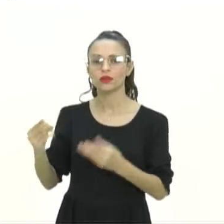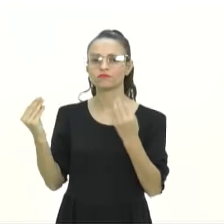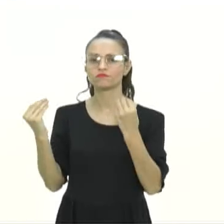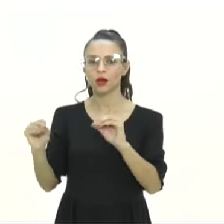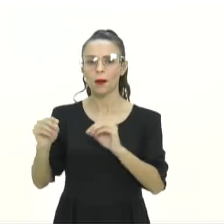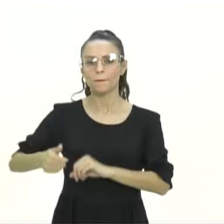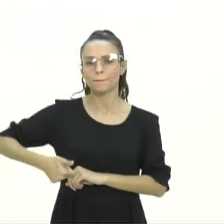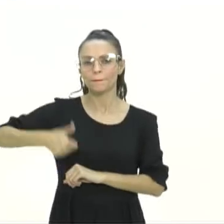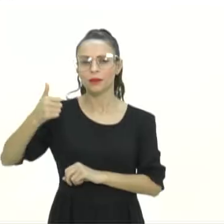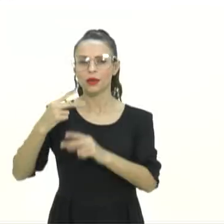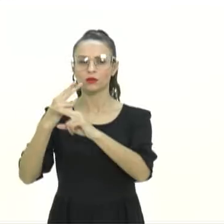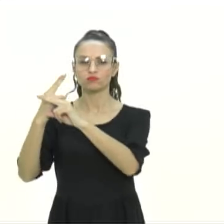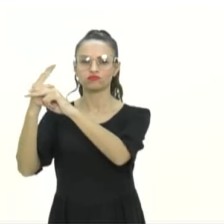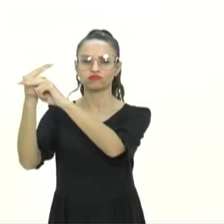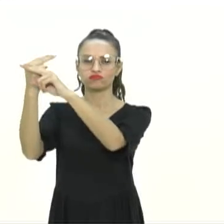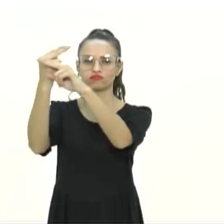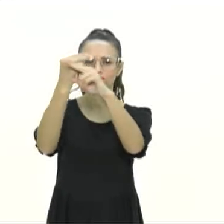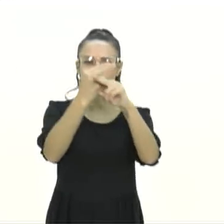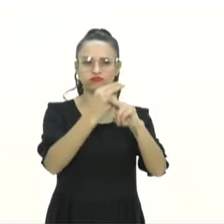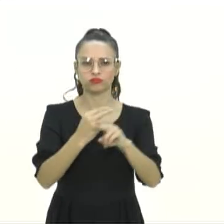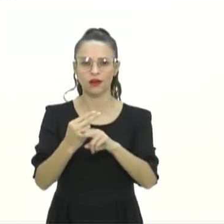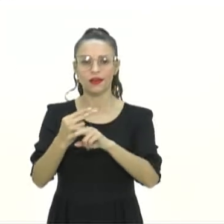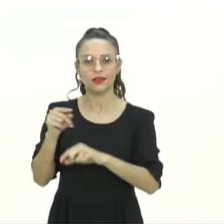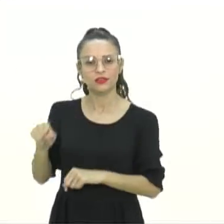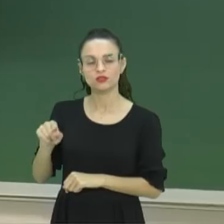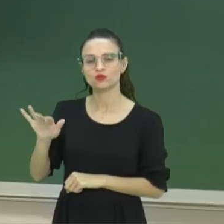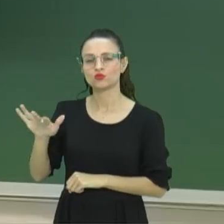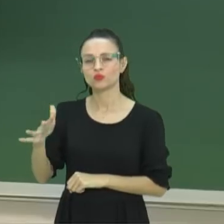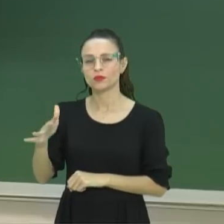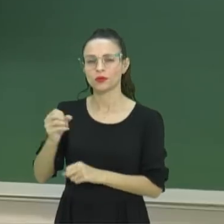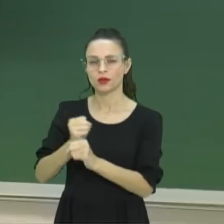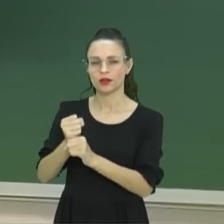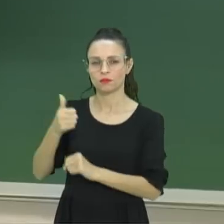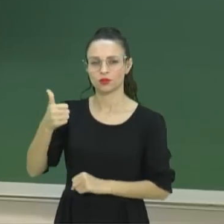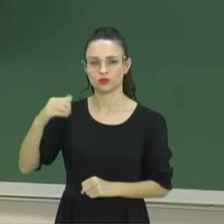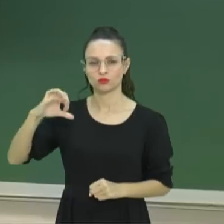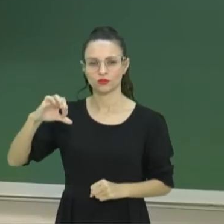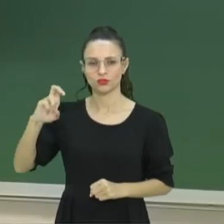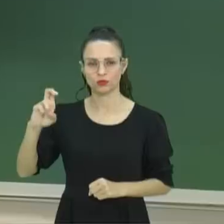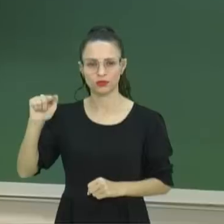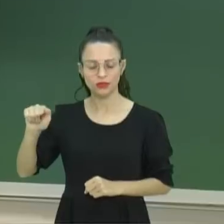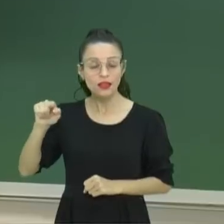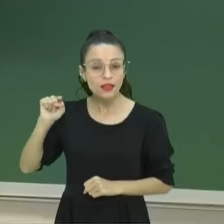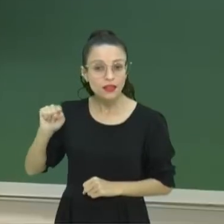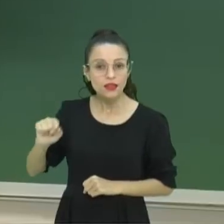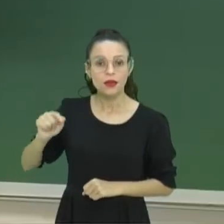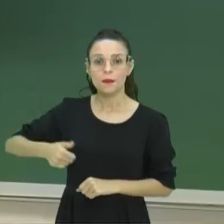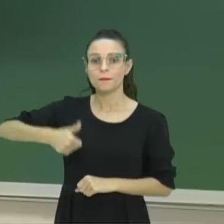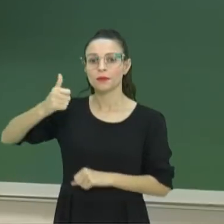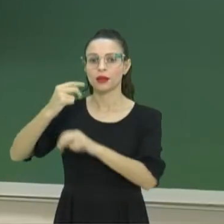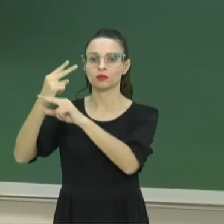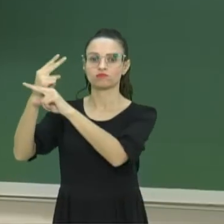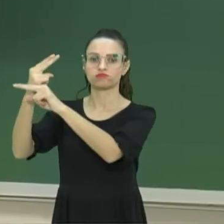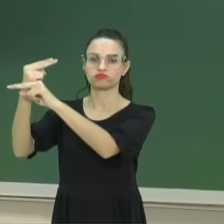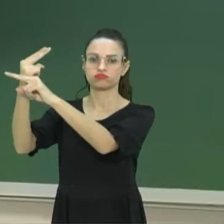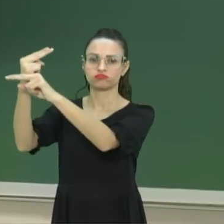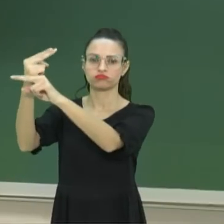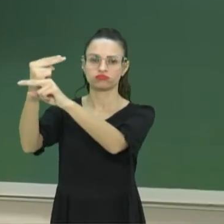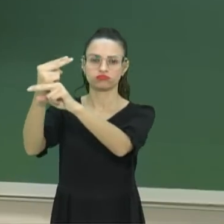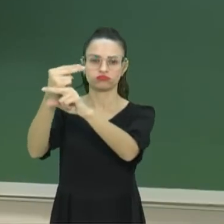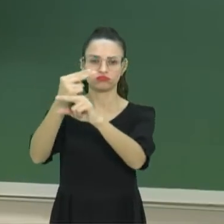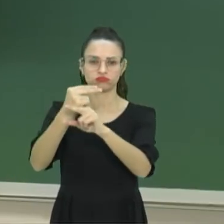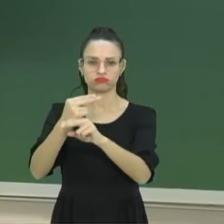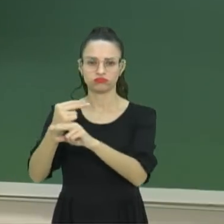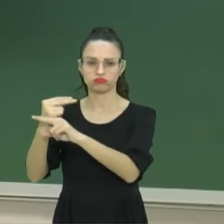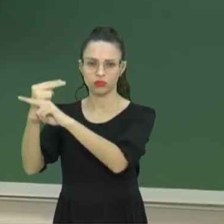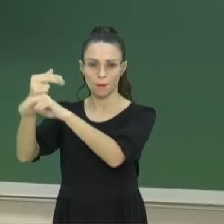primeiro satélite em órbita. Isso nos anos de 1957. Então foi o primeiro satélite que foi